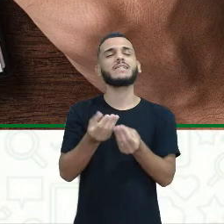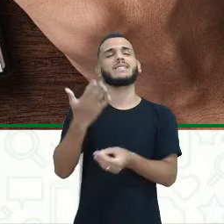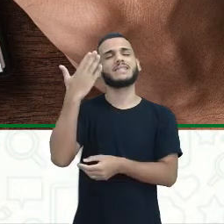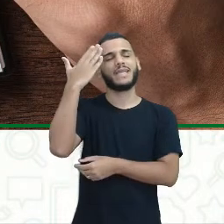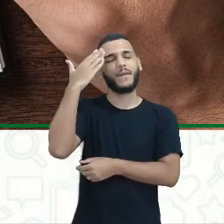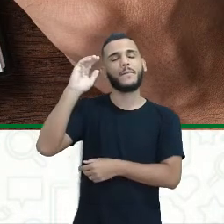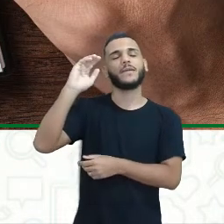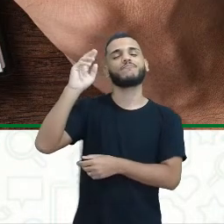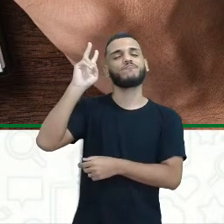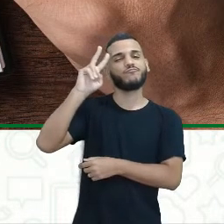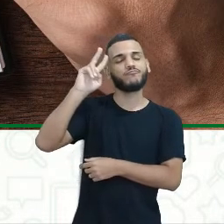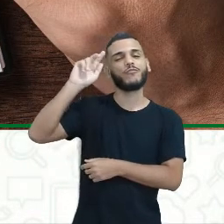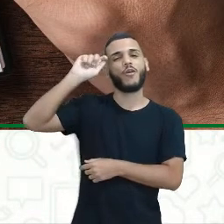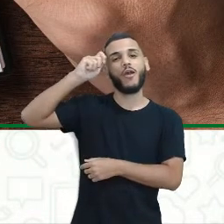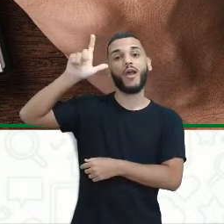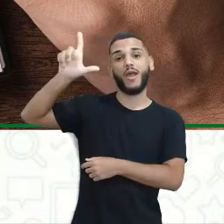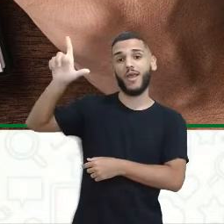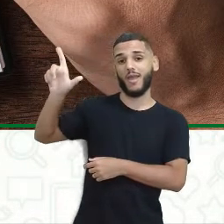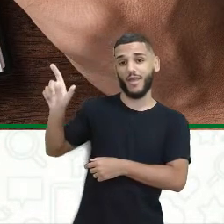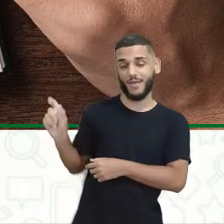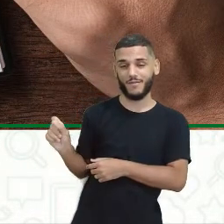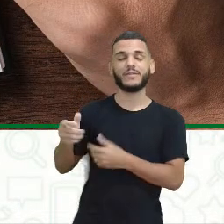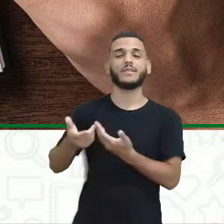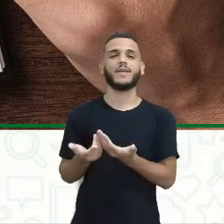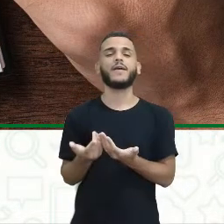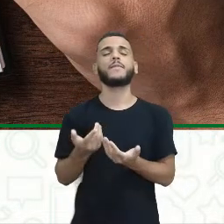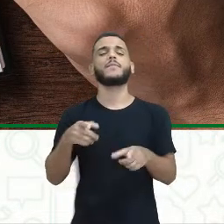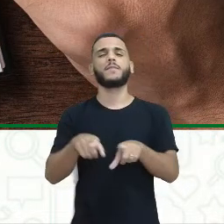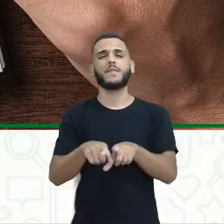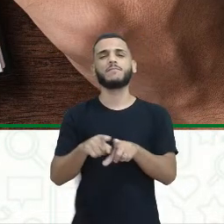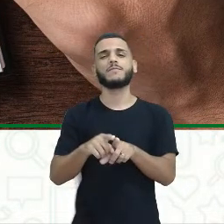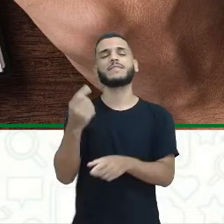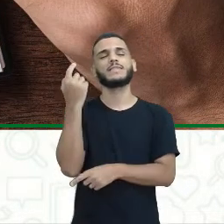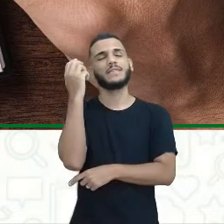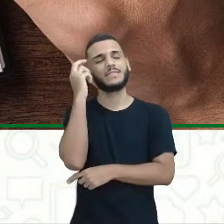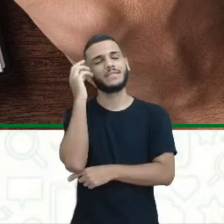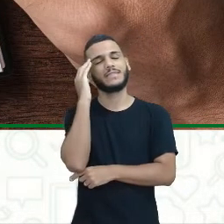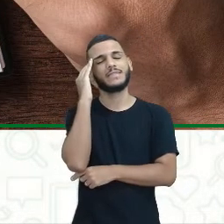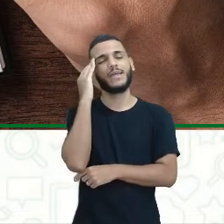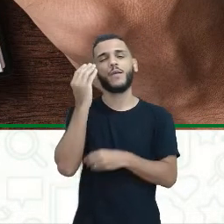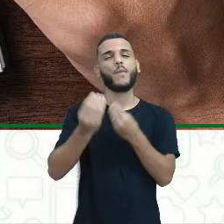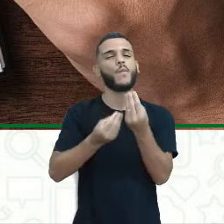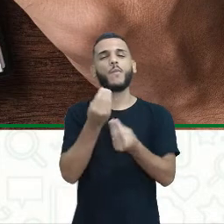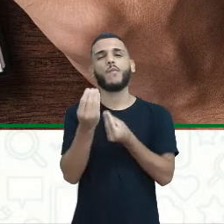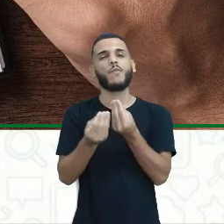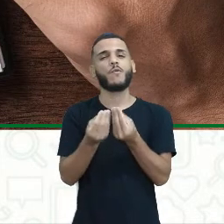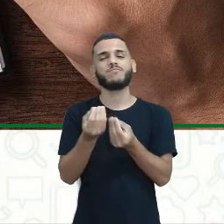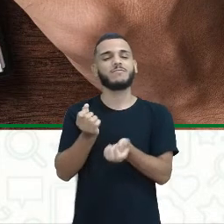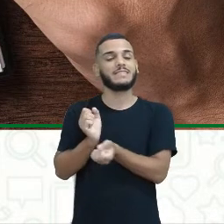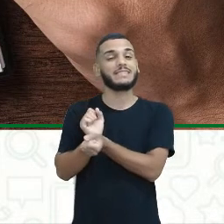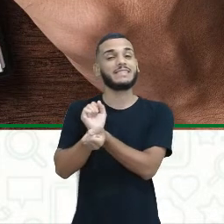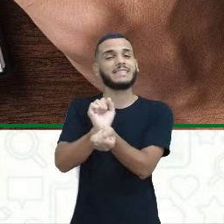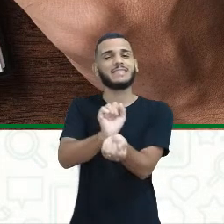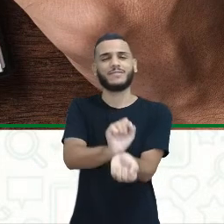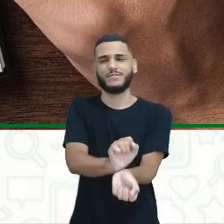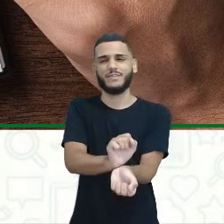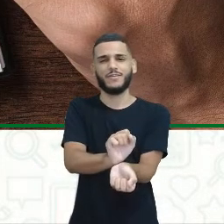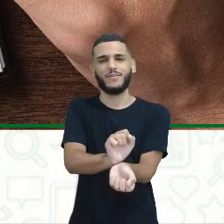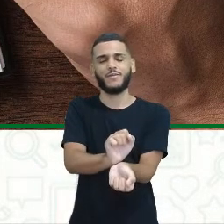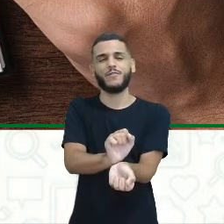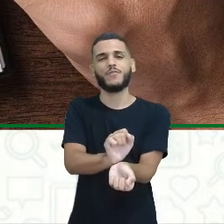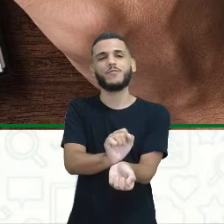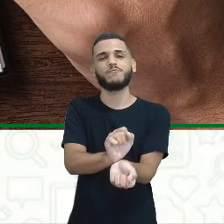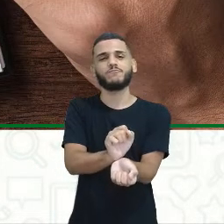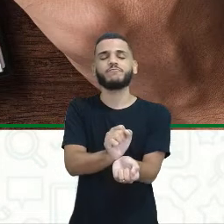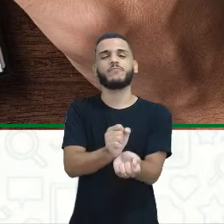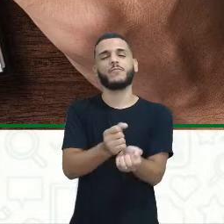como a gente trabalhou na semana passada, tentar entender como é que a escravidão, né, a escravização, para